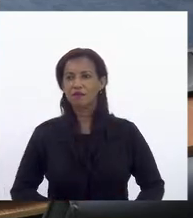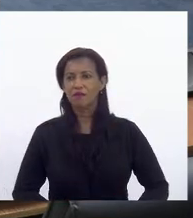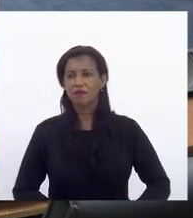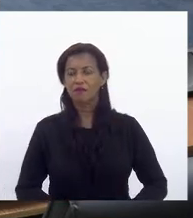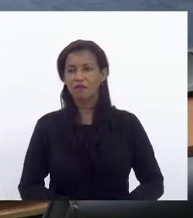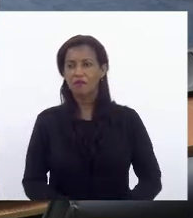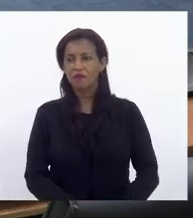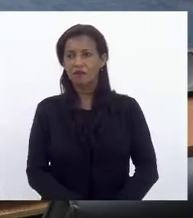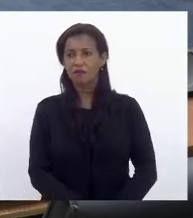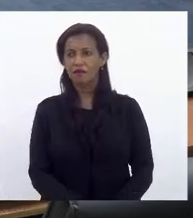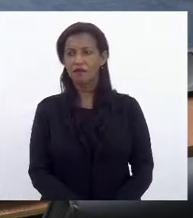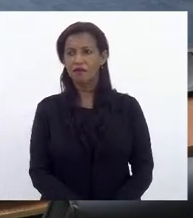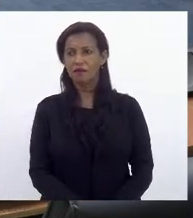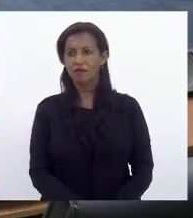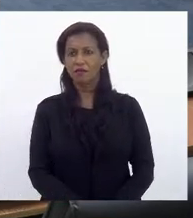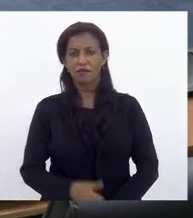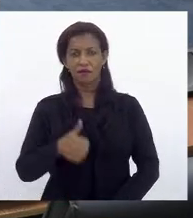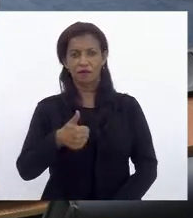São